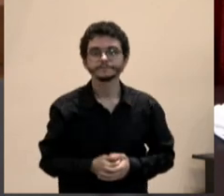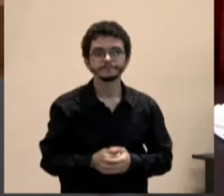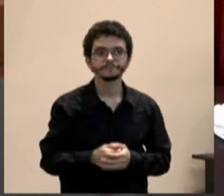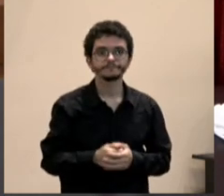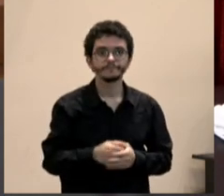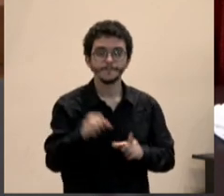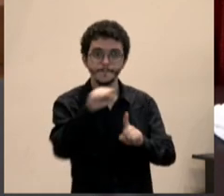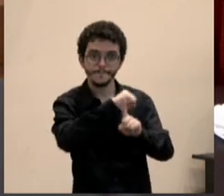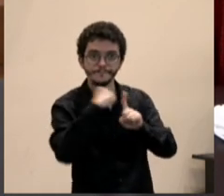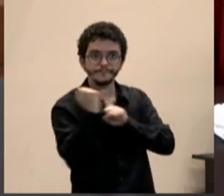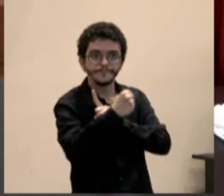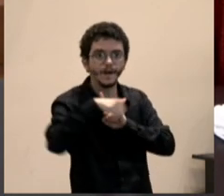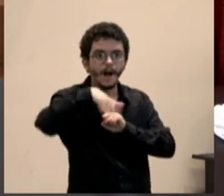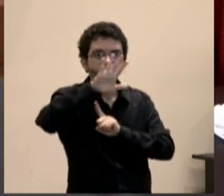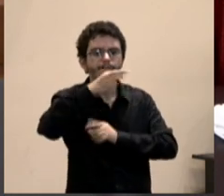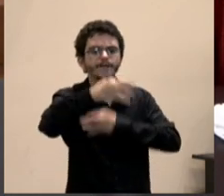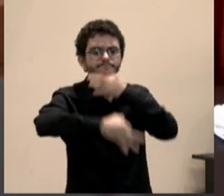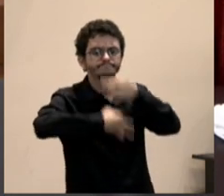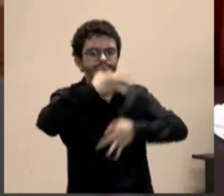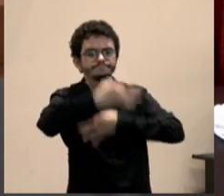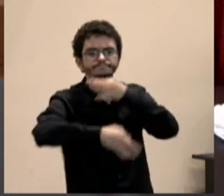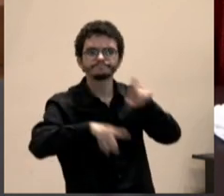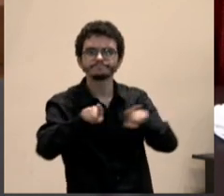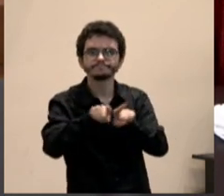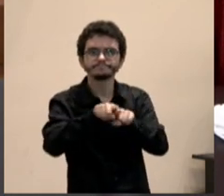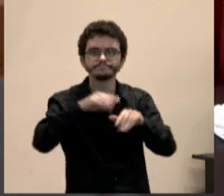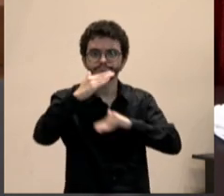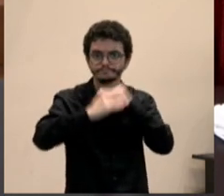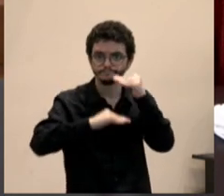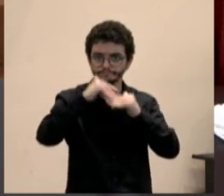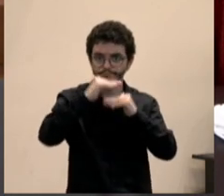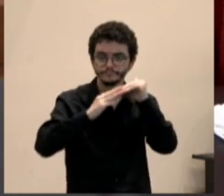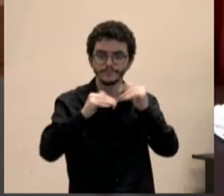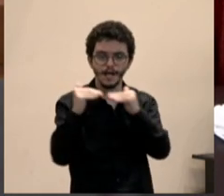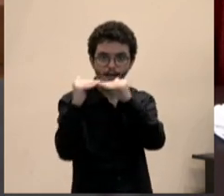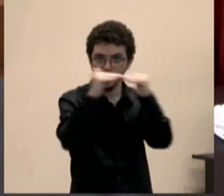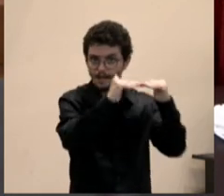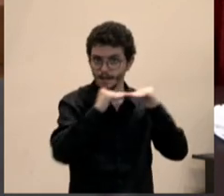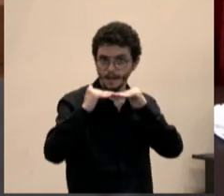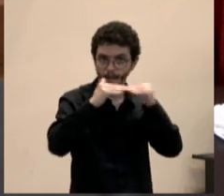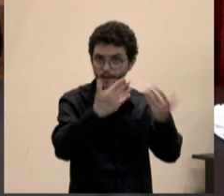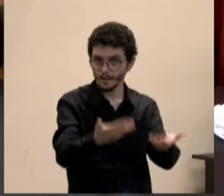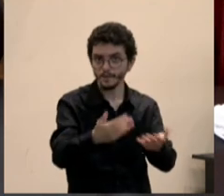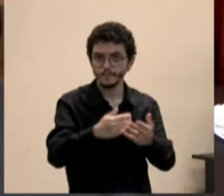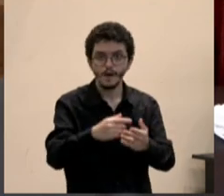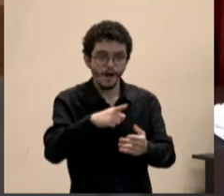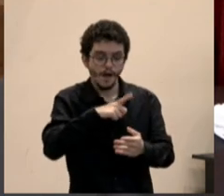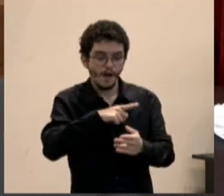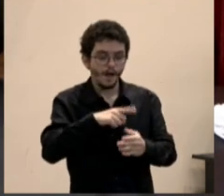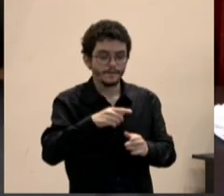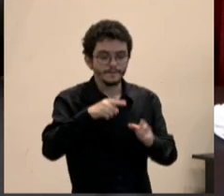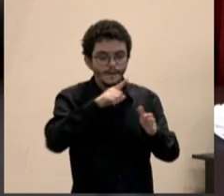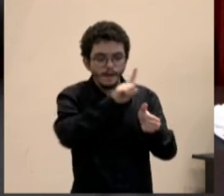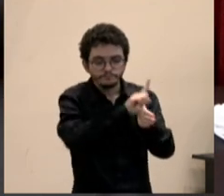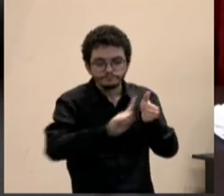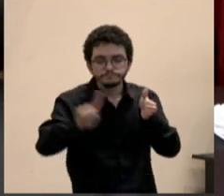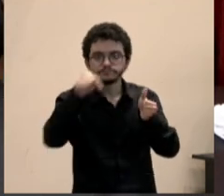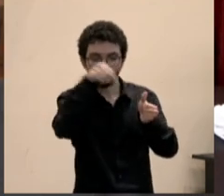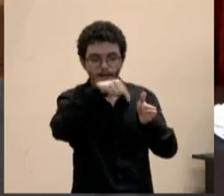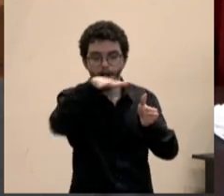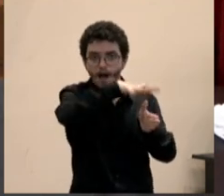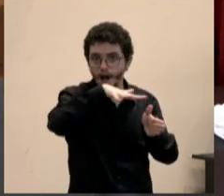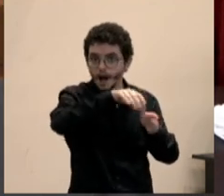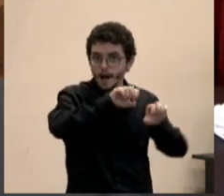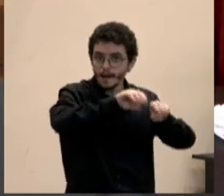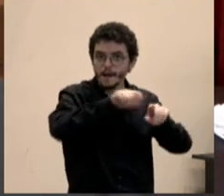uma sociedade mais crítica e construtiva, mais igualitária, passa pela educação, mas esses projetos,